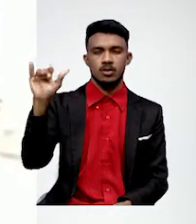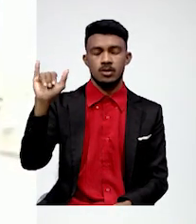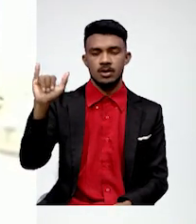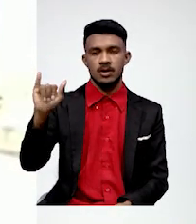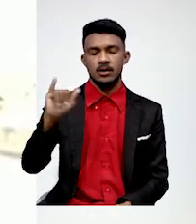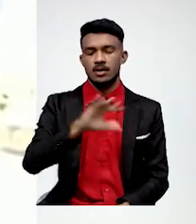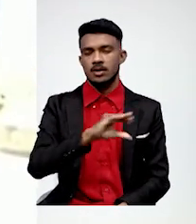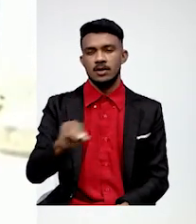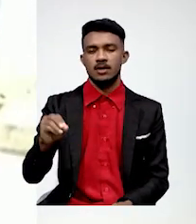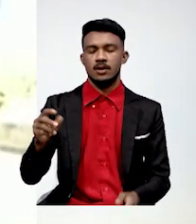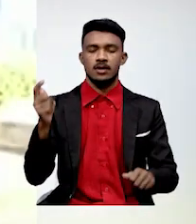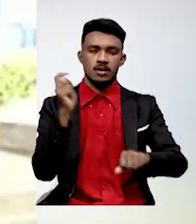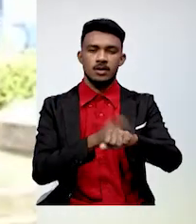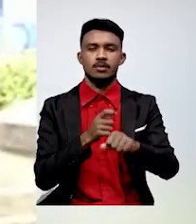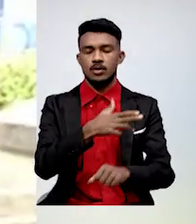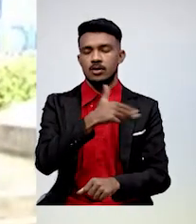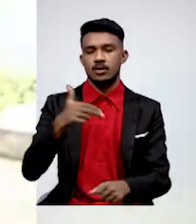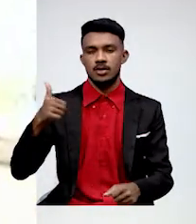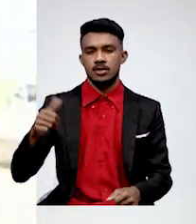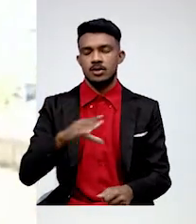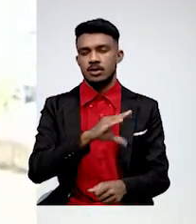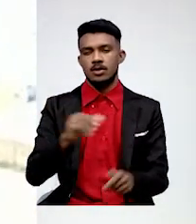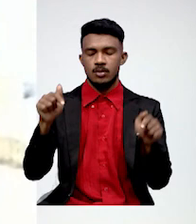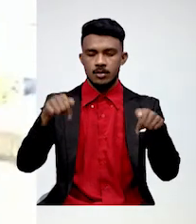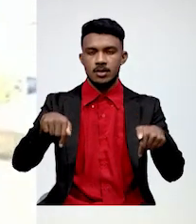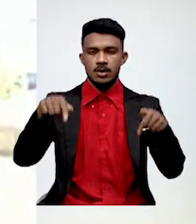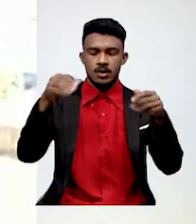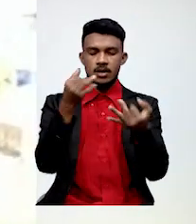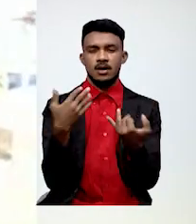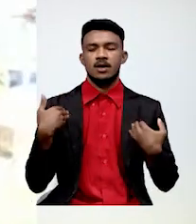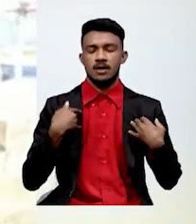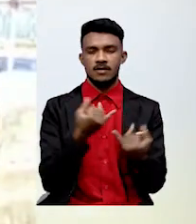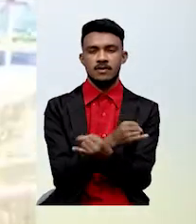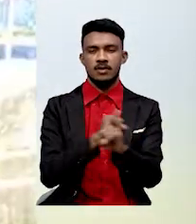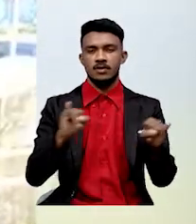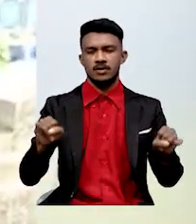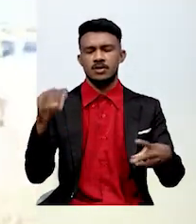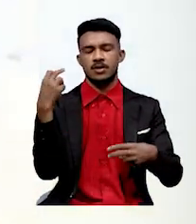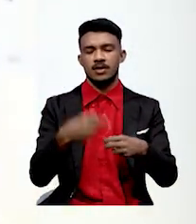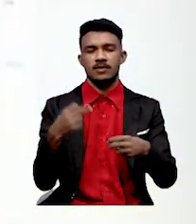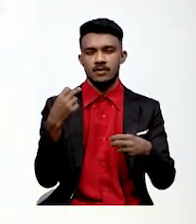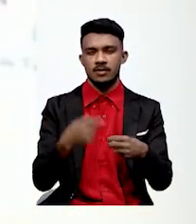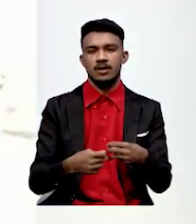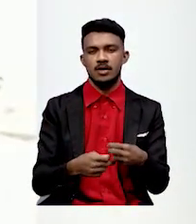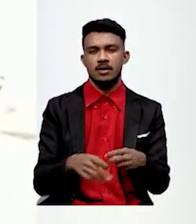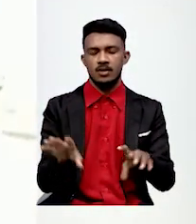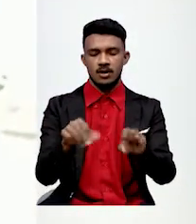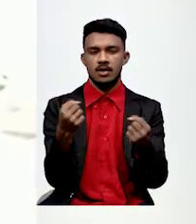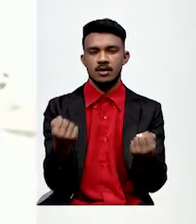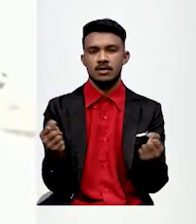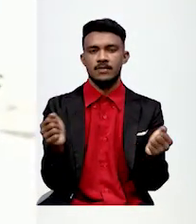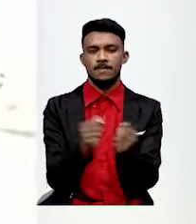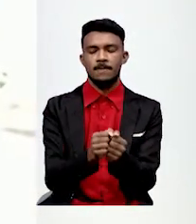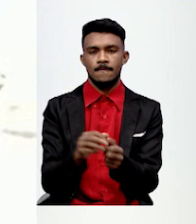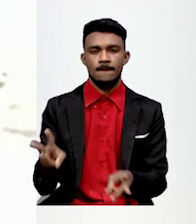a presente data, o intama, o indoron tama, be retan independência, Sibuni dene, sai terus, leque terus, atenian. Este é